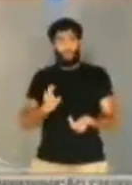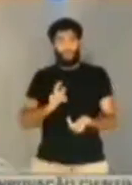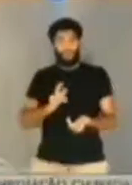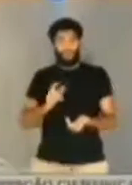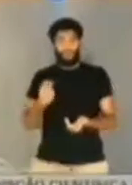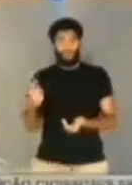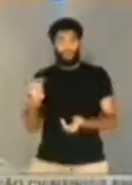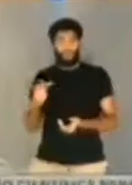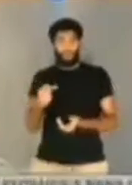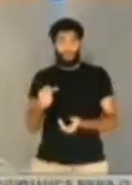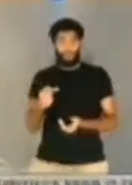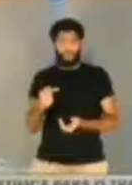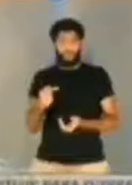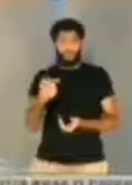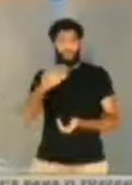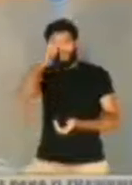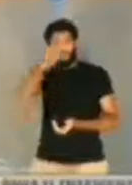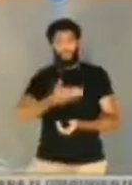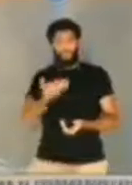milhões de exames